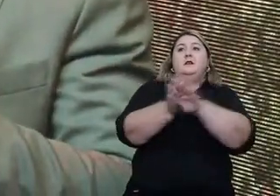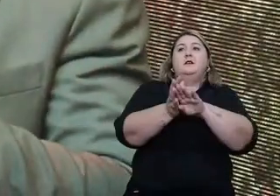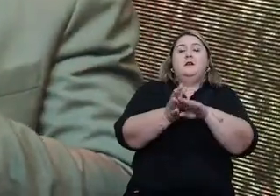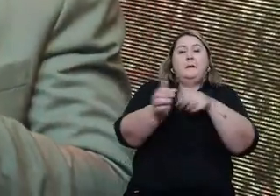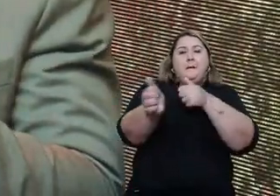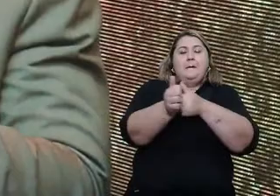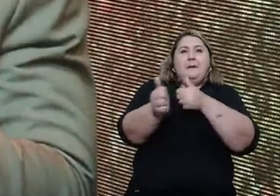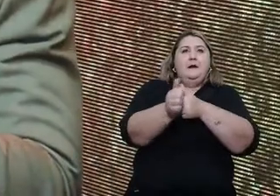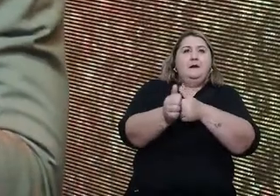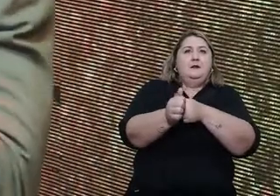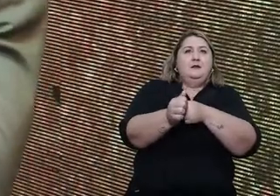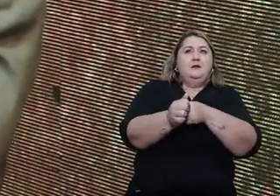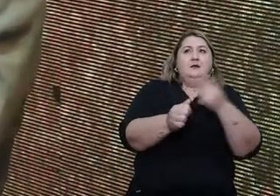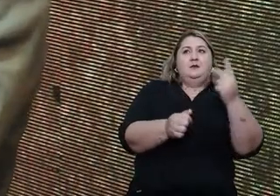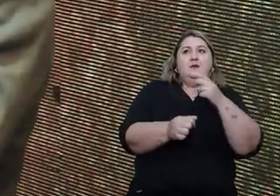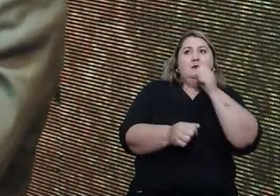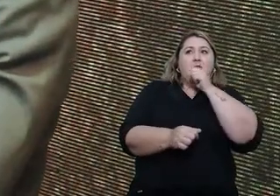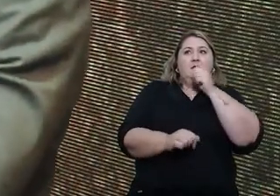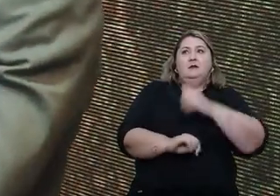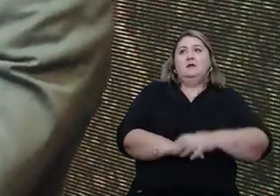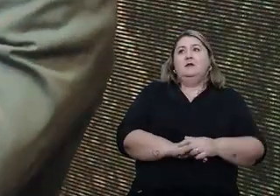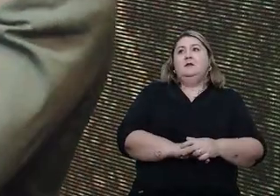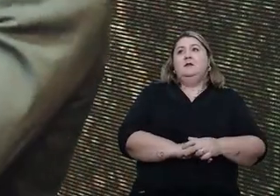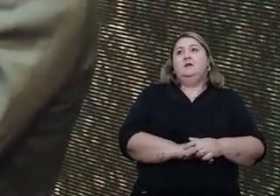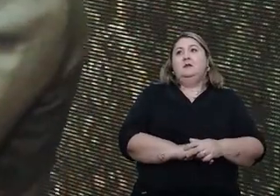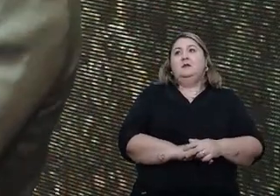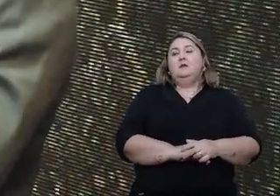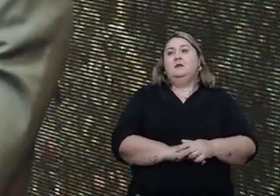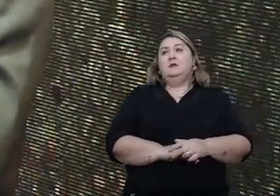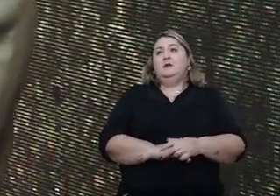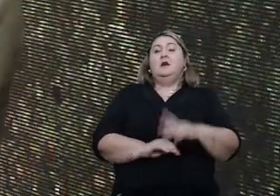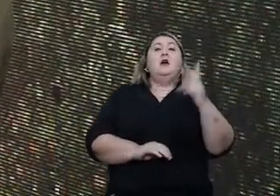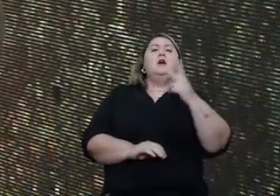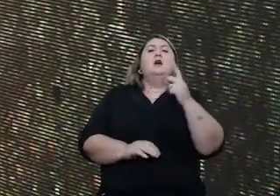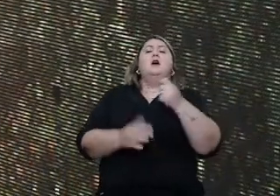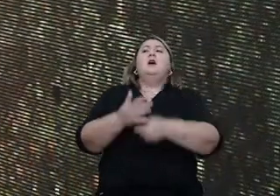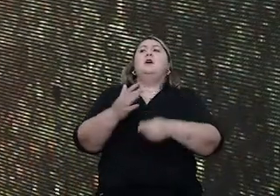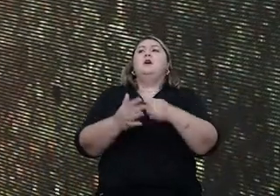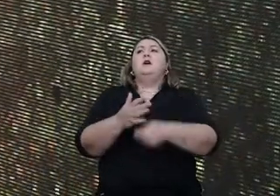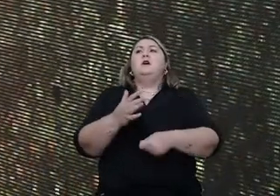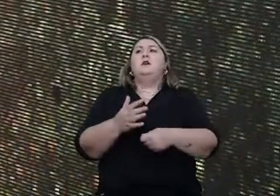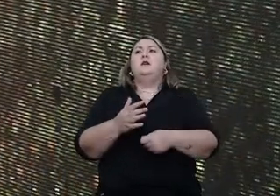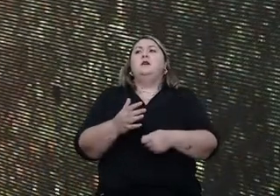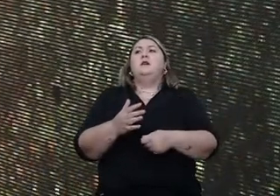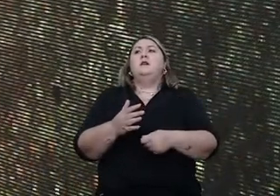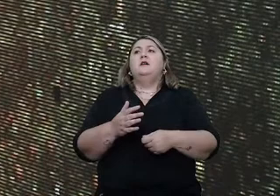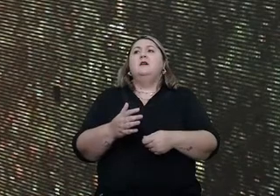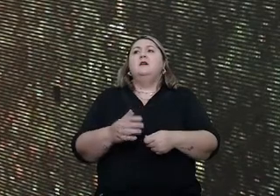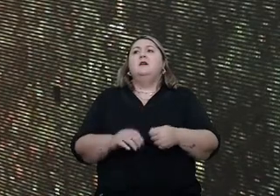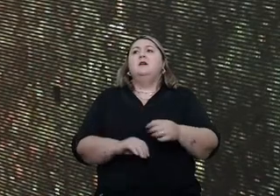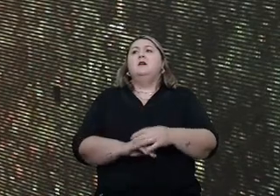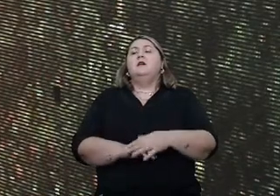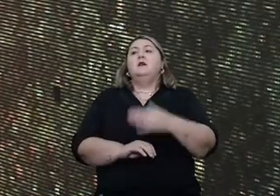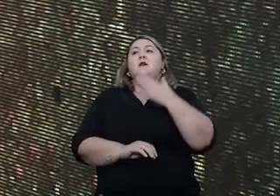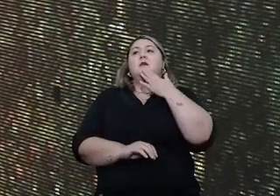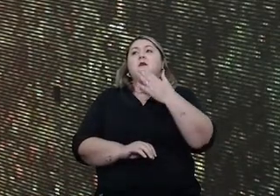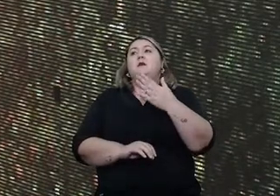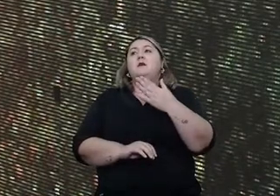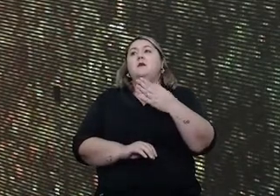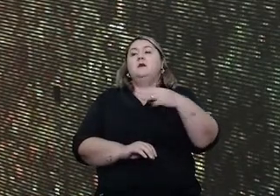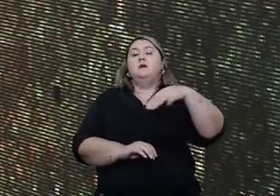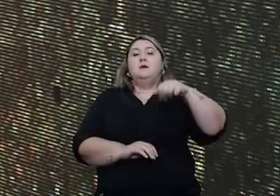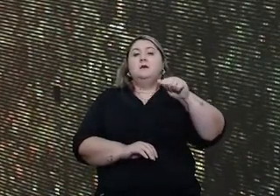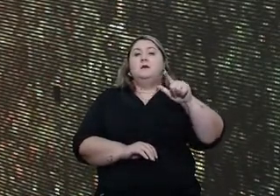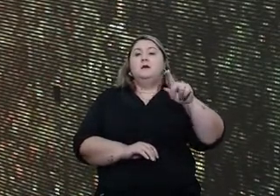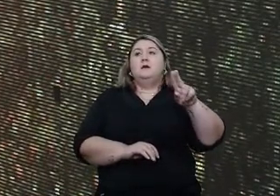estou aqui do lado deles, é impressionante, muito bom mesmo. Agora eu vou desafiar vocês dois pra gente fechar, pode ser? Ai, pode. Meu Deus. Gostaria de pedir pra você,